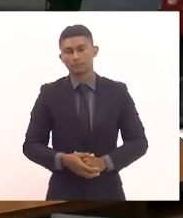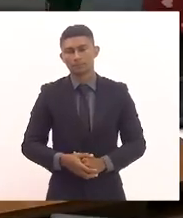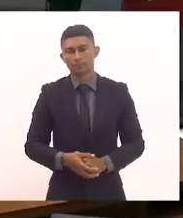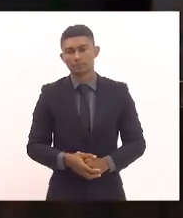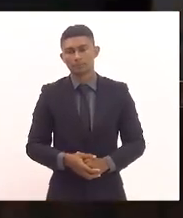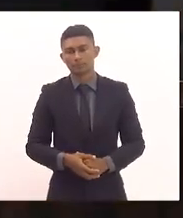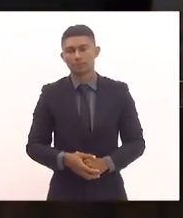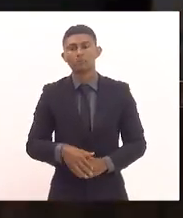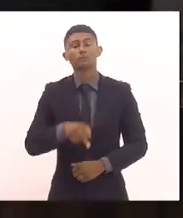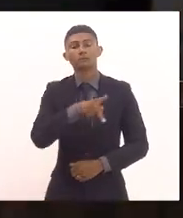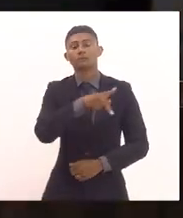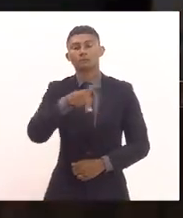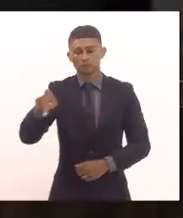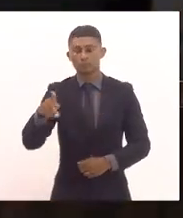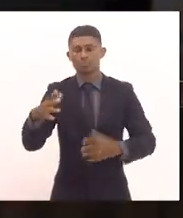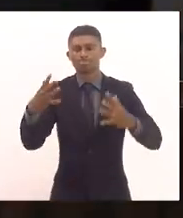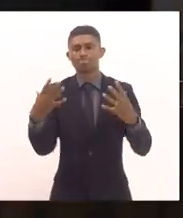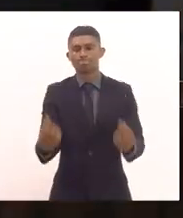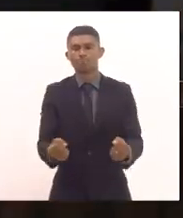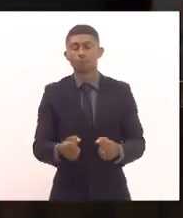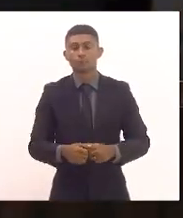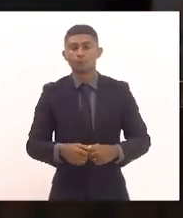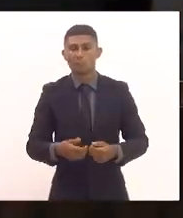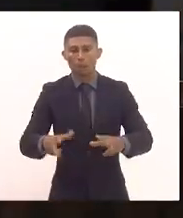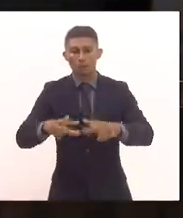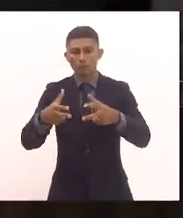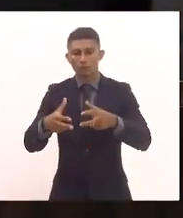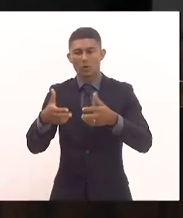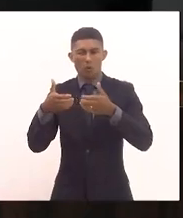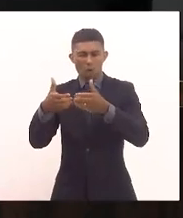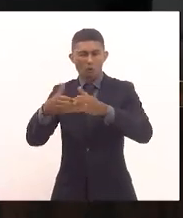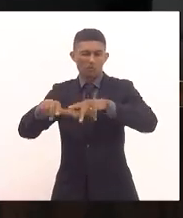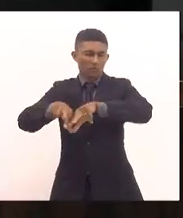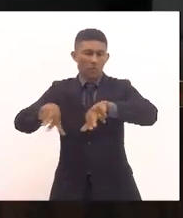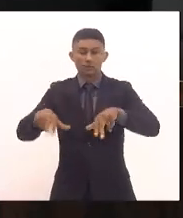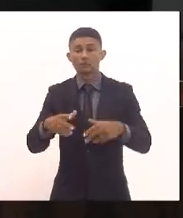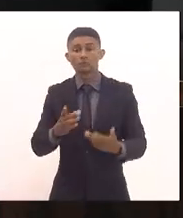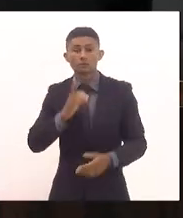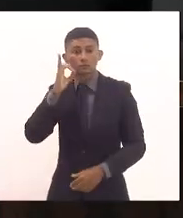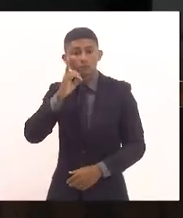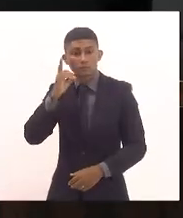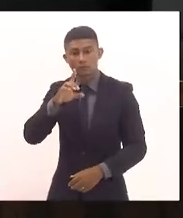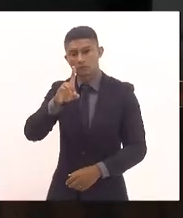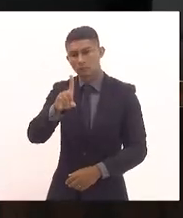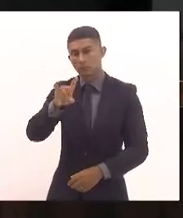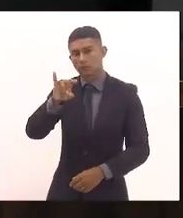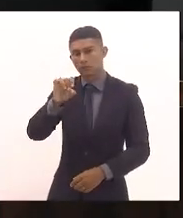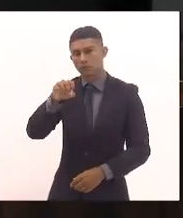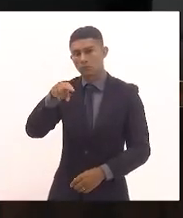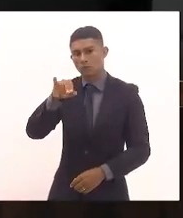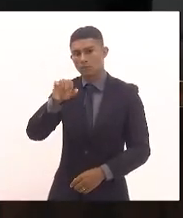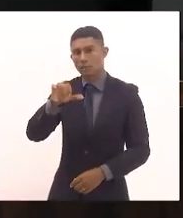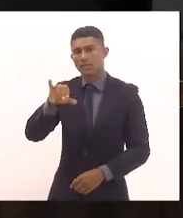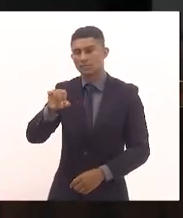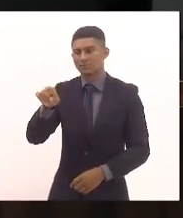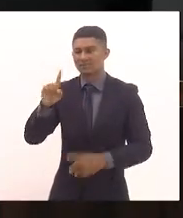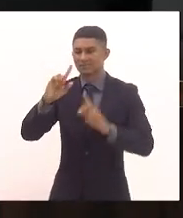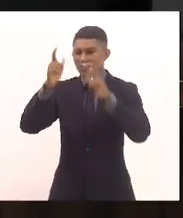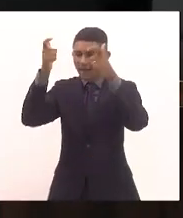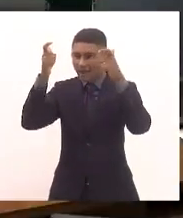Que a presidência defere pela Comissão de Transporte, deputado Dionísio Lins, imperador de Madureira.